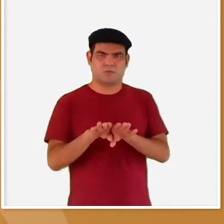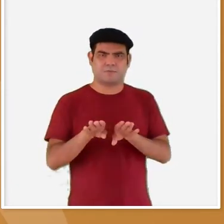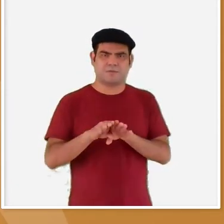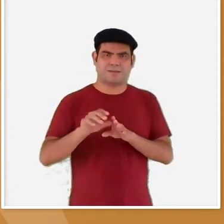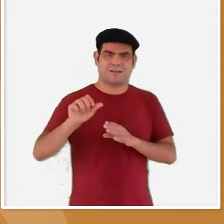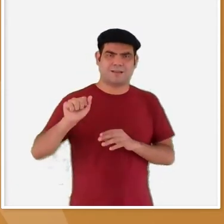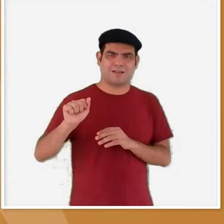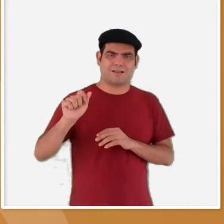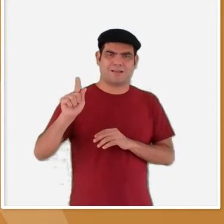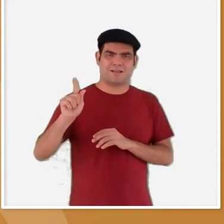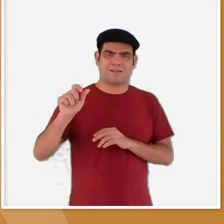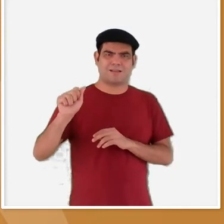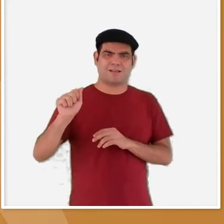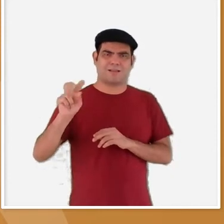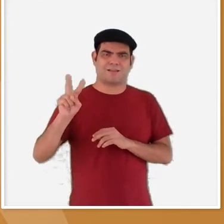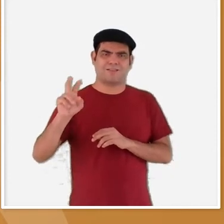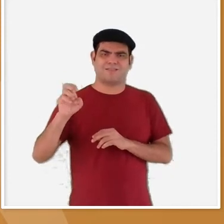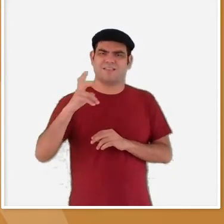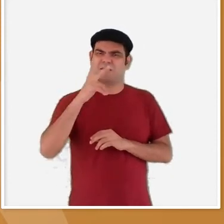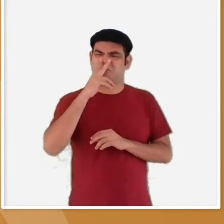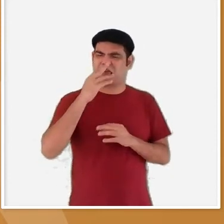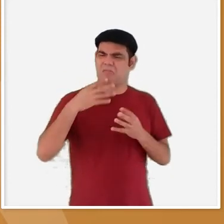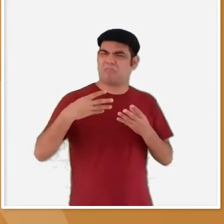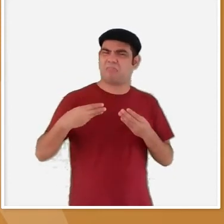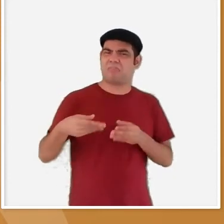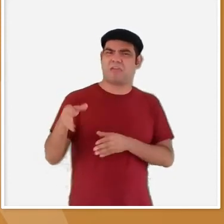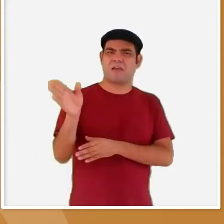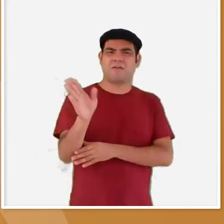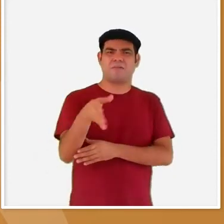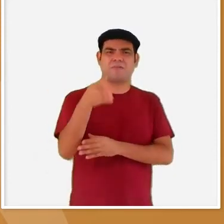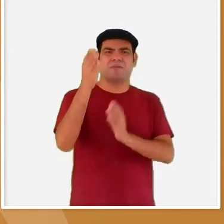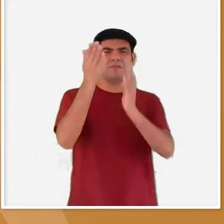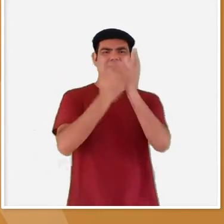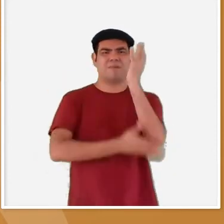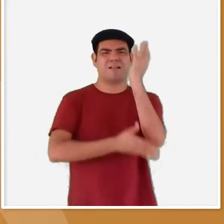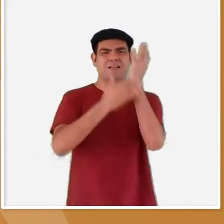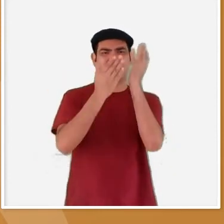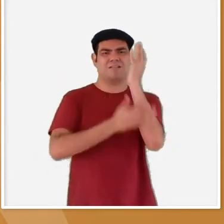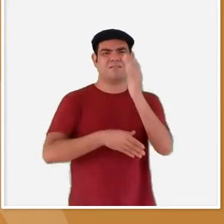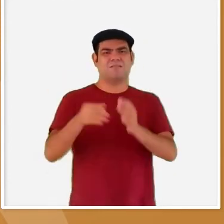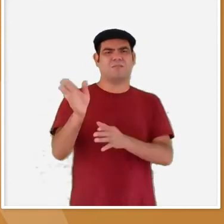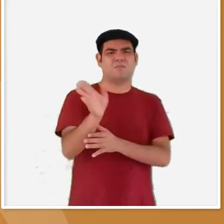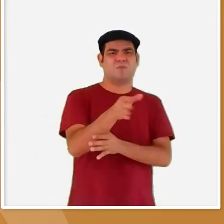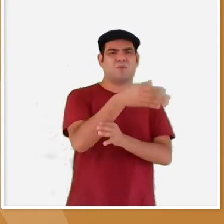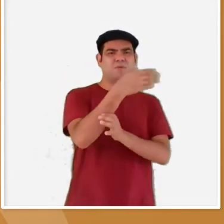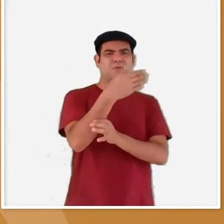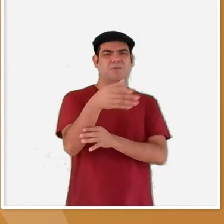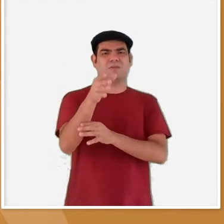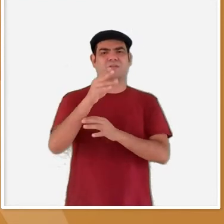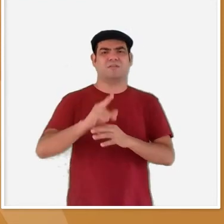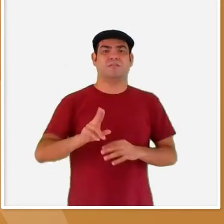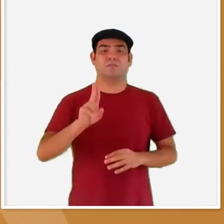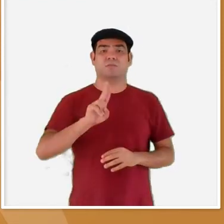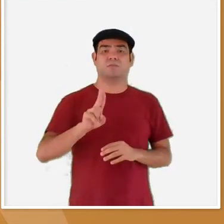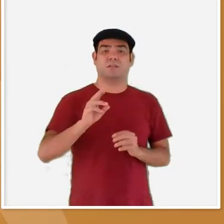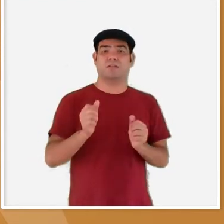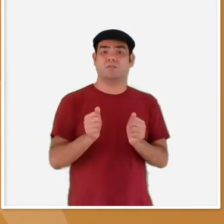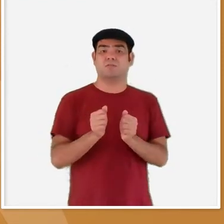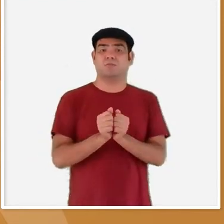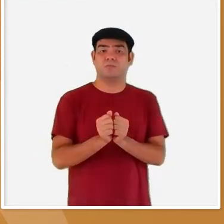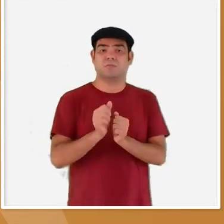palha, né? Mas ele é usado principalmente com a fibra, tá? Dessa planta aqui, do agave, é usada a